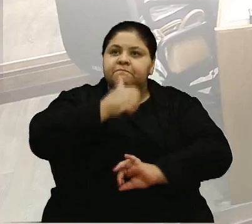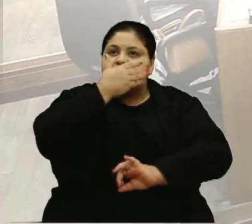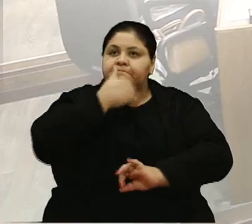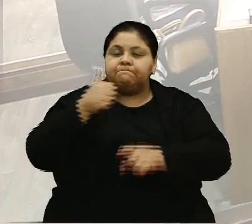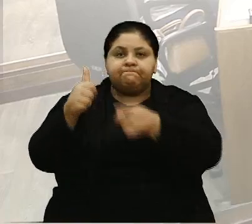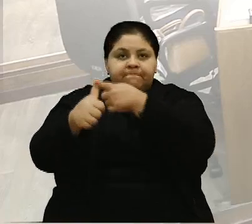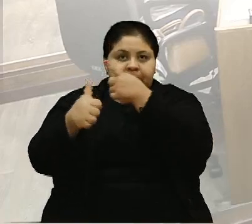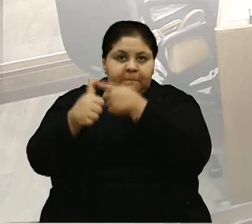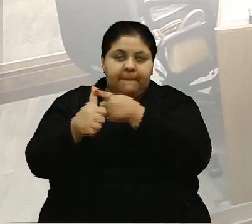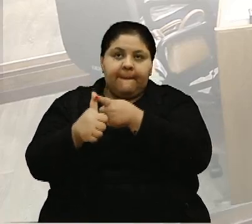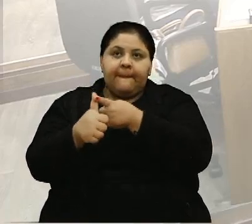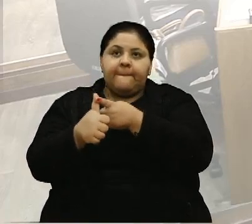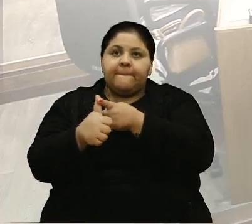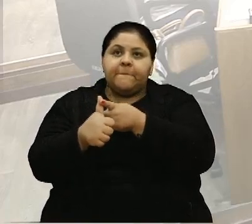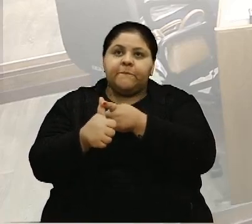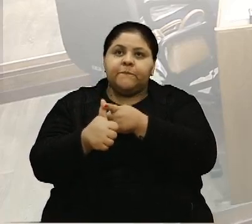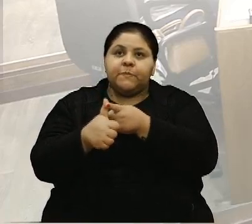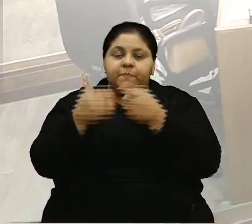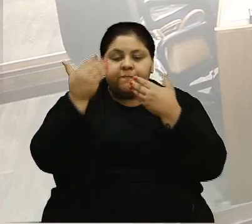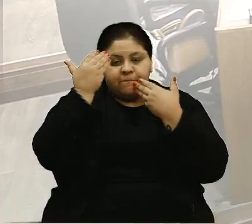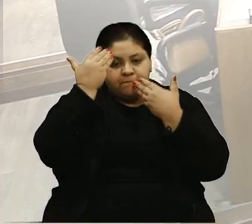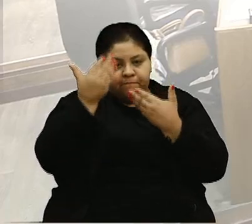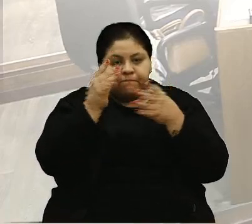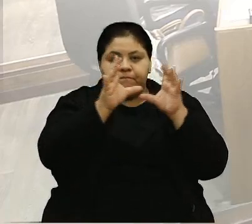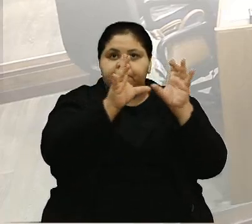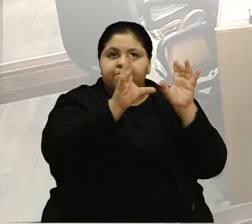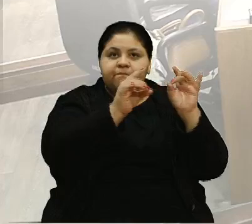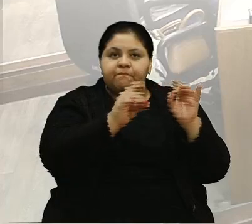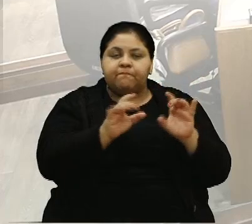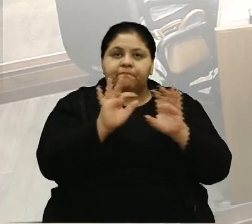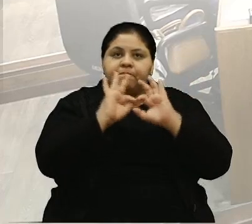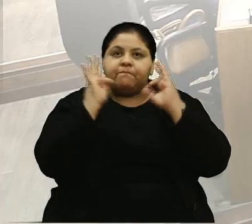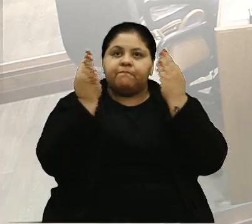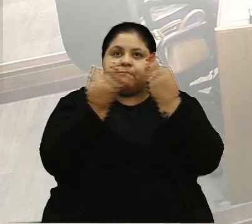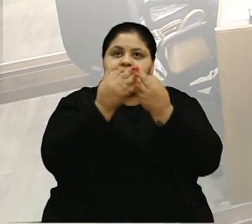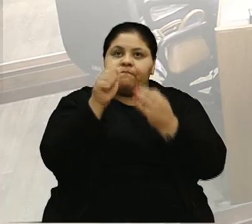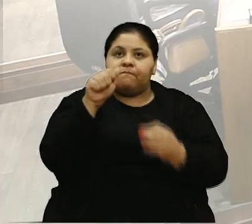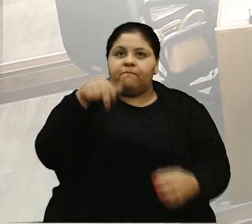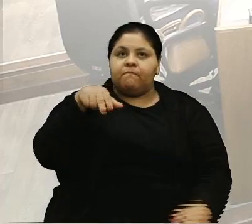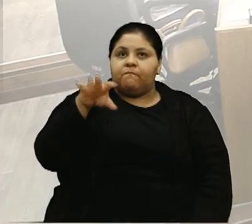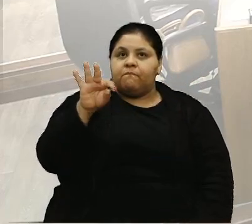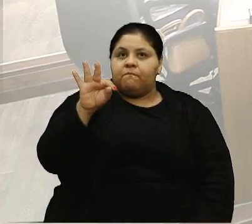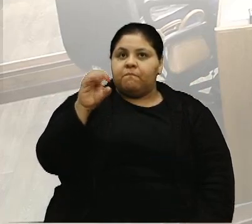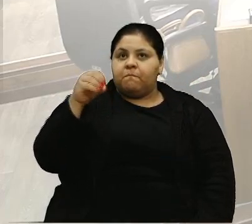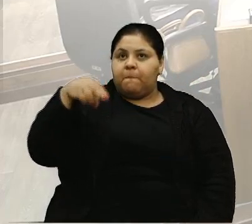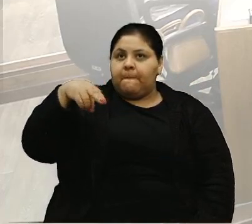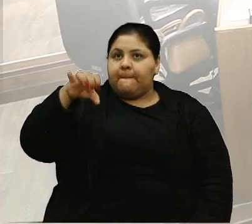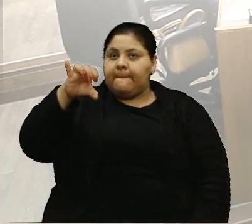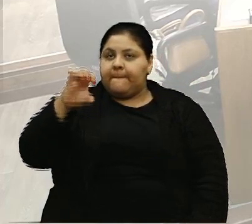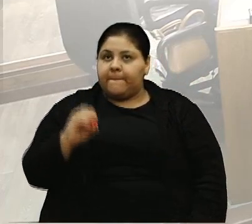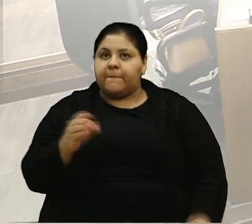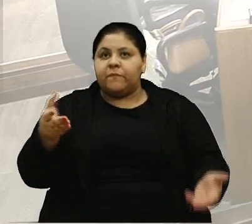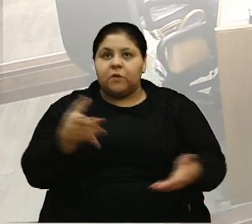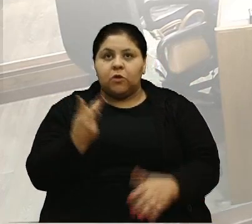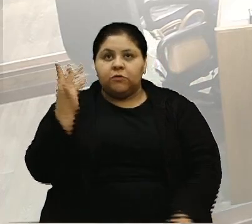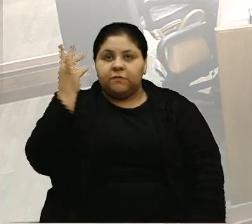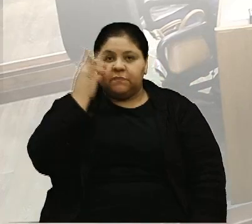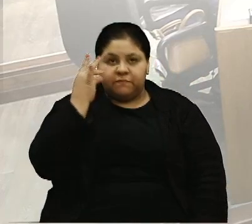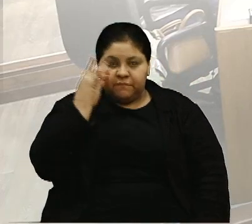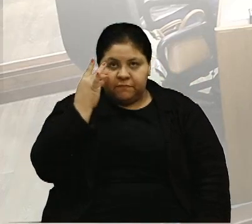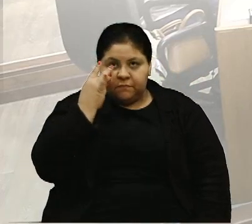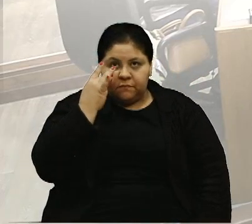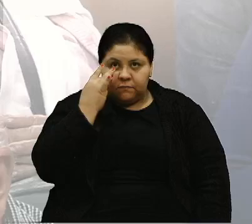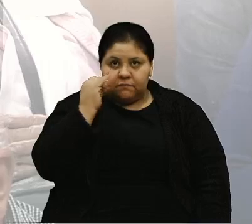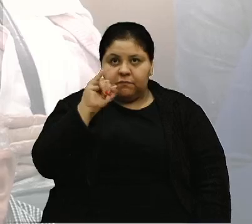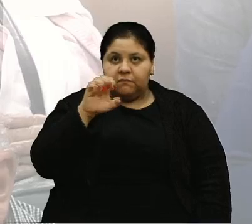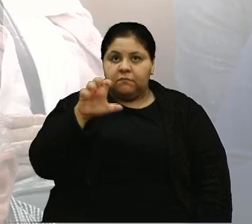eu quero fazer uma saudação especial à família do seu Antônio Silvino Perassolo, que está aqui presente, a